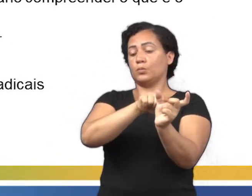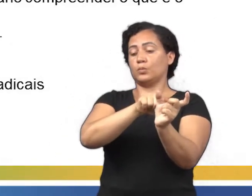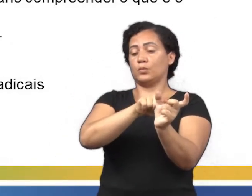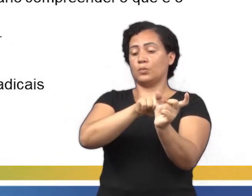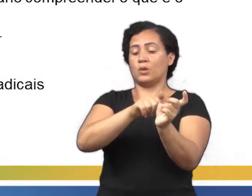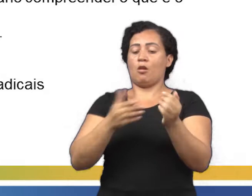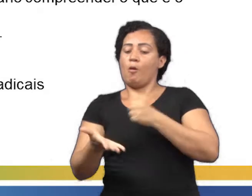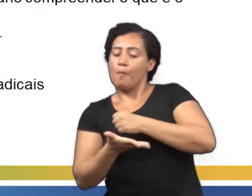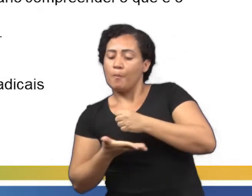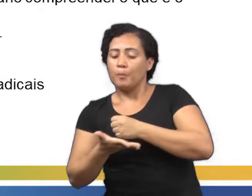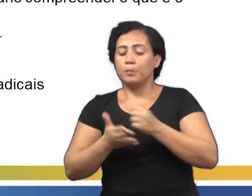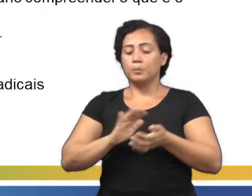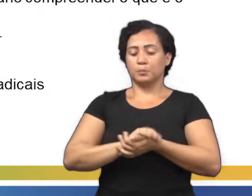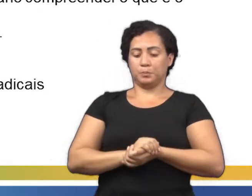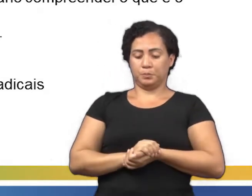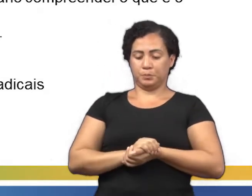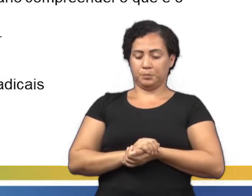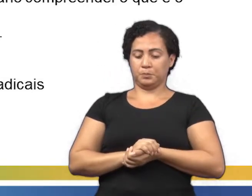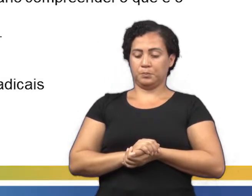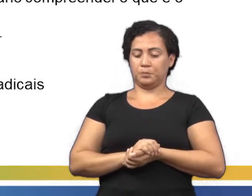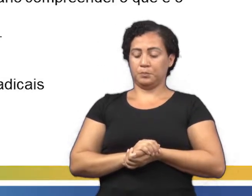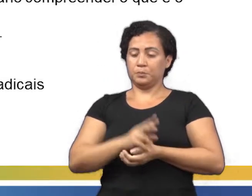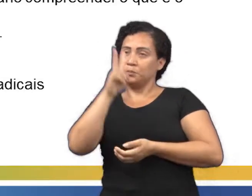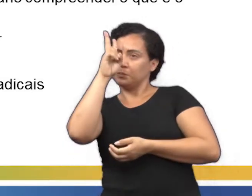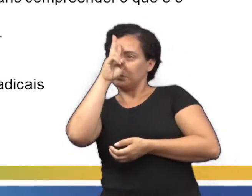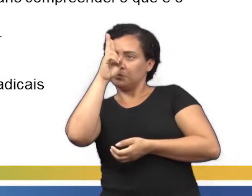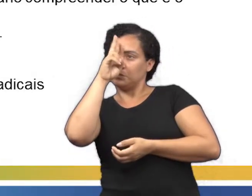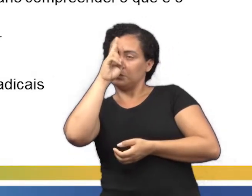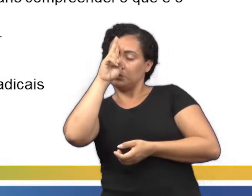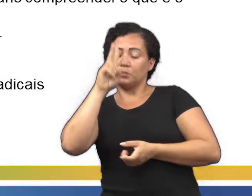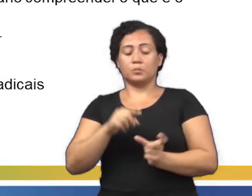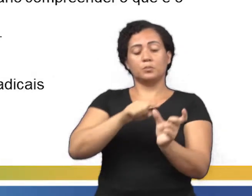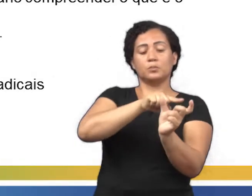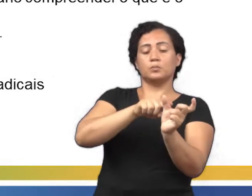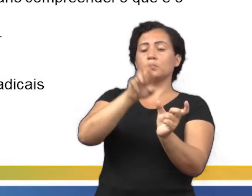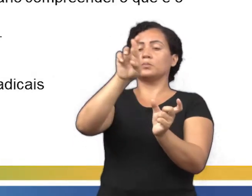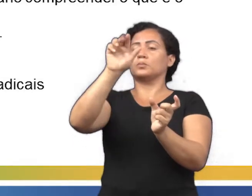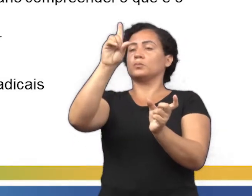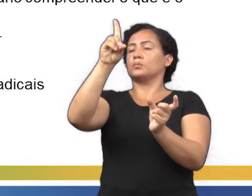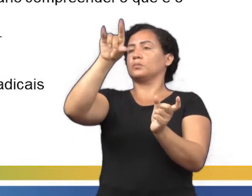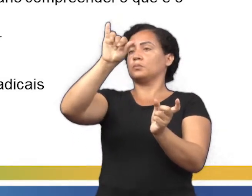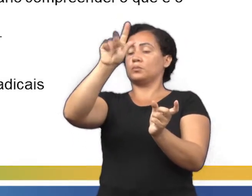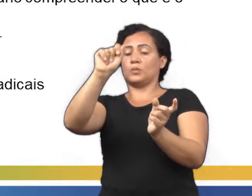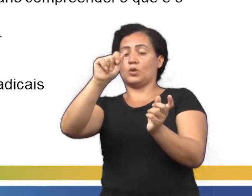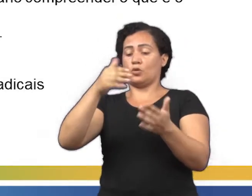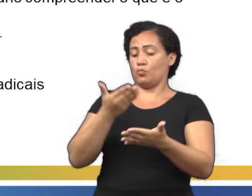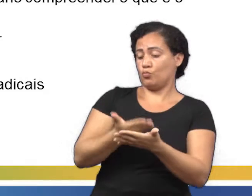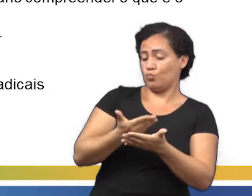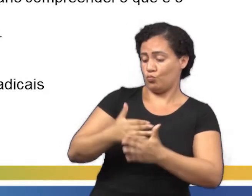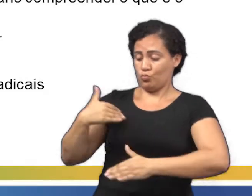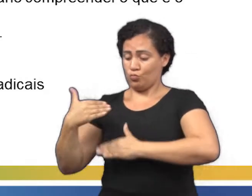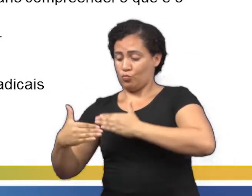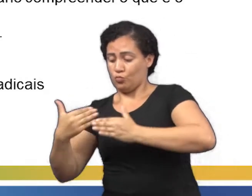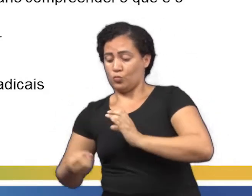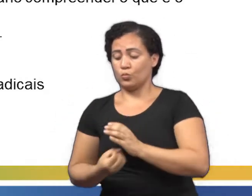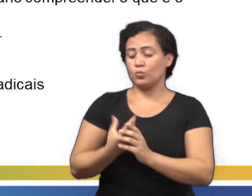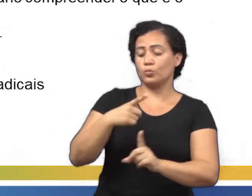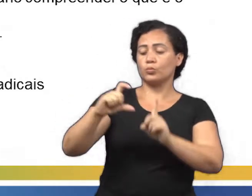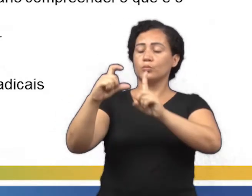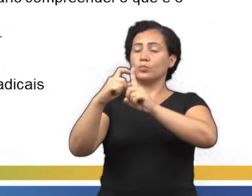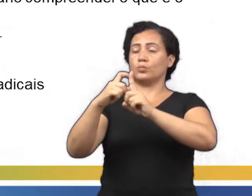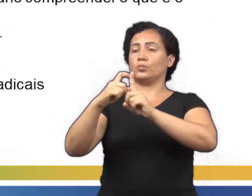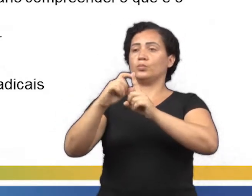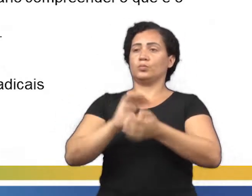esse elemento básico. Relembrando o que é um radical, vamos então para o estudo de processo da formação